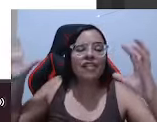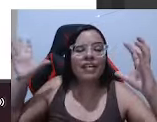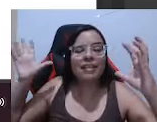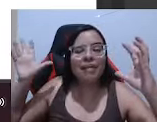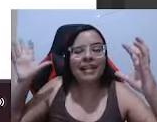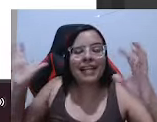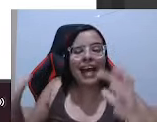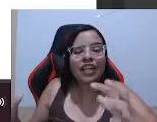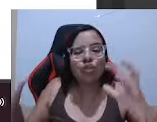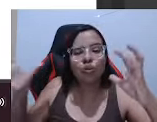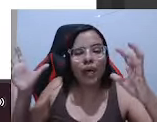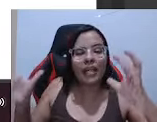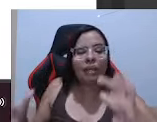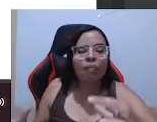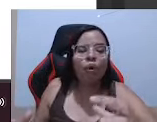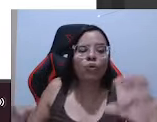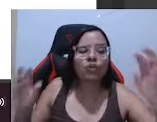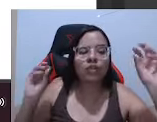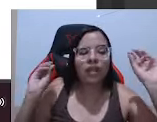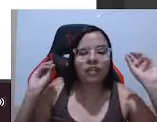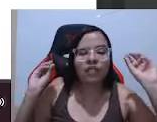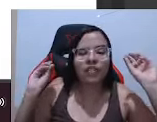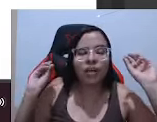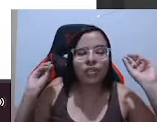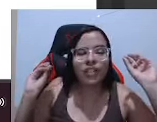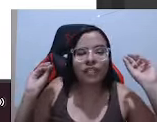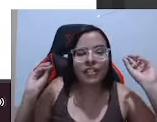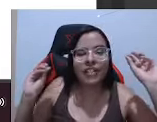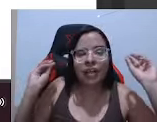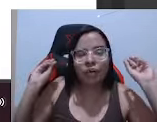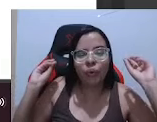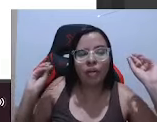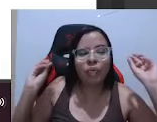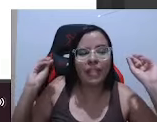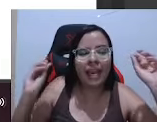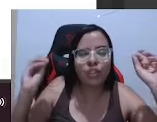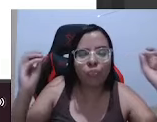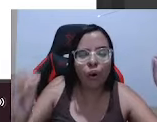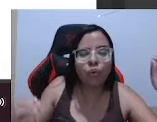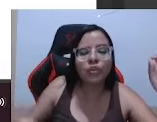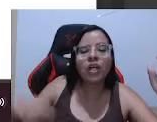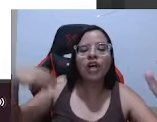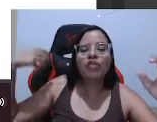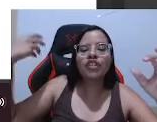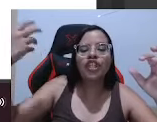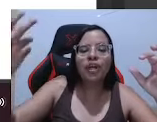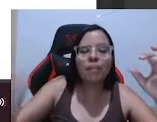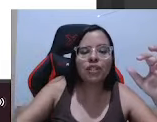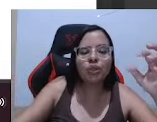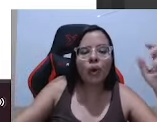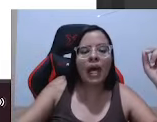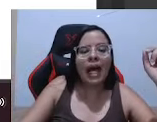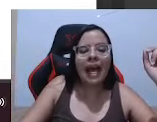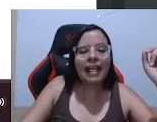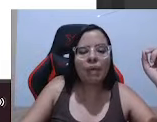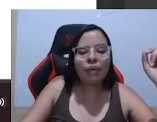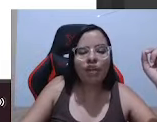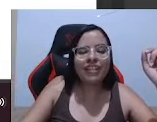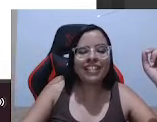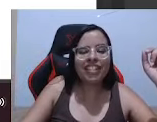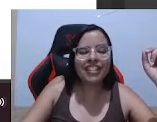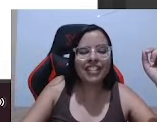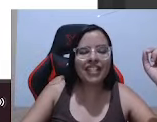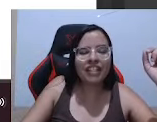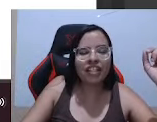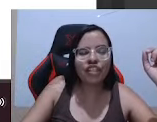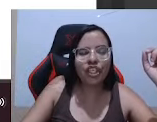precisa fazer metade dos 40 pontos. Se você conseguir fazer no mínimo 10 pontos, você já passou aí na